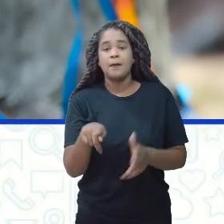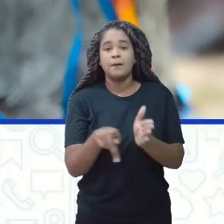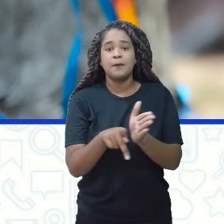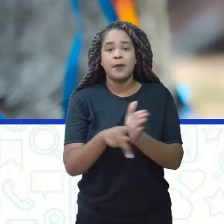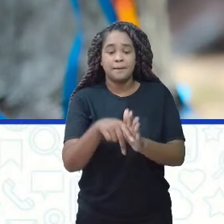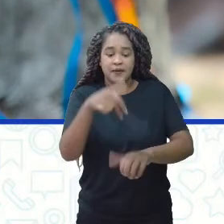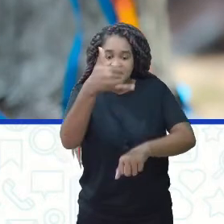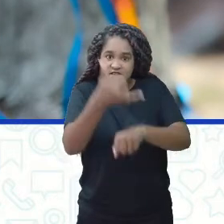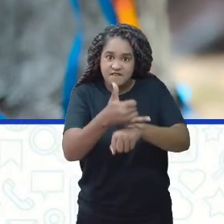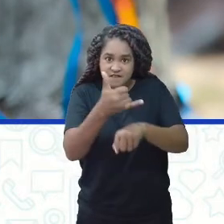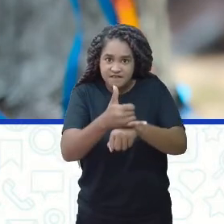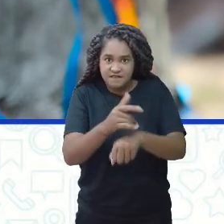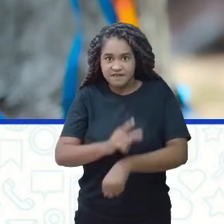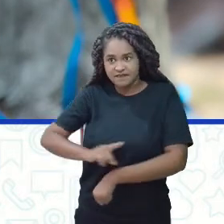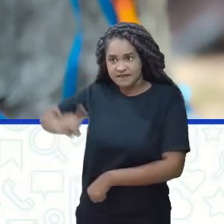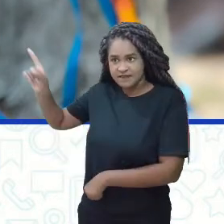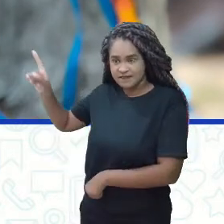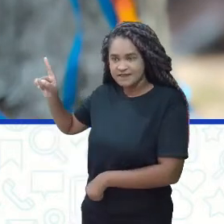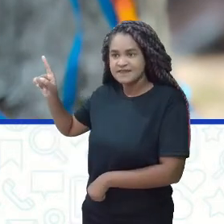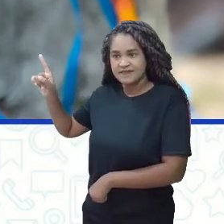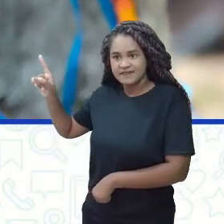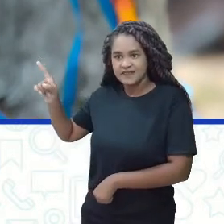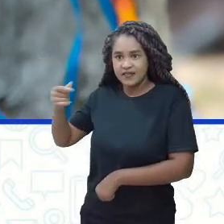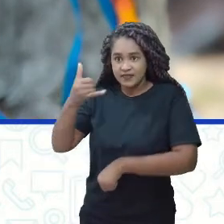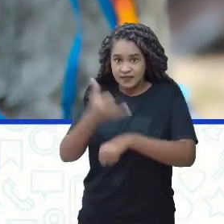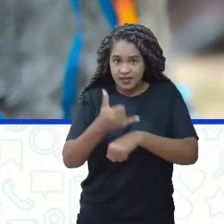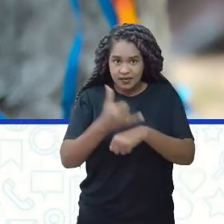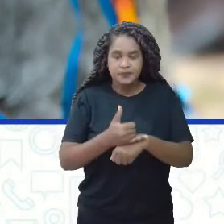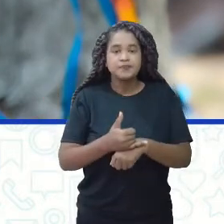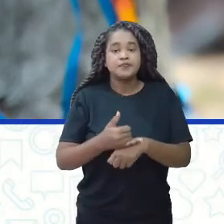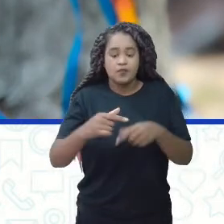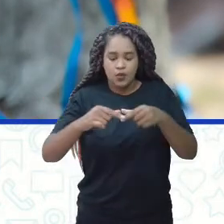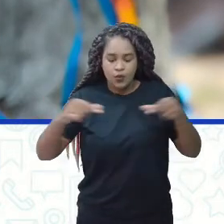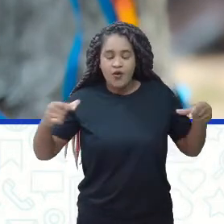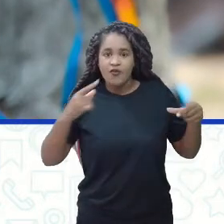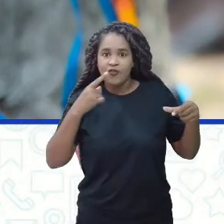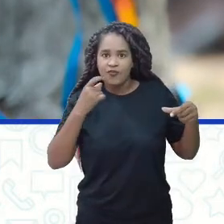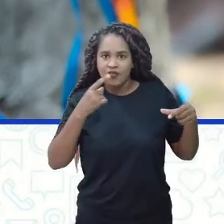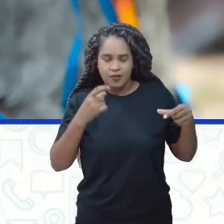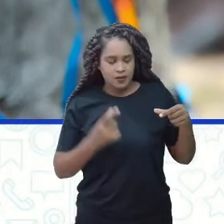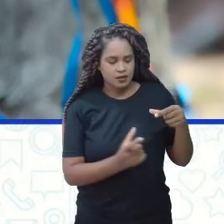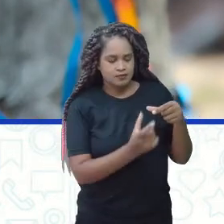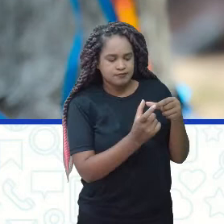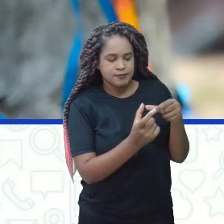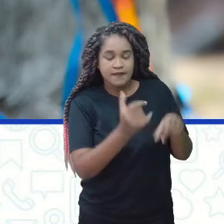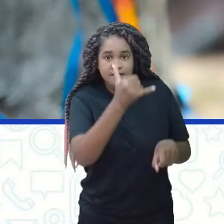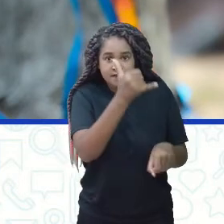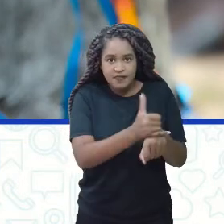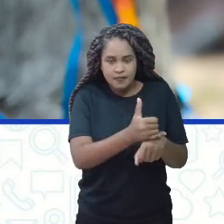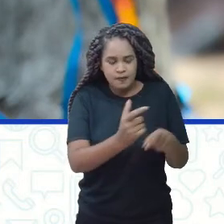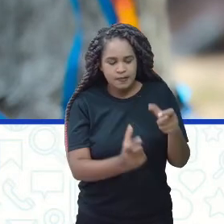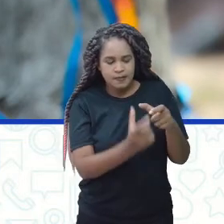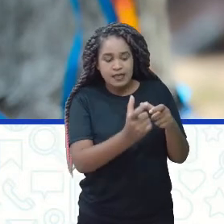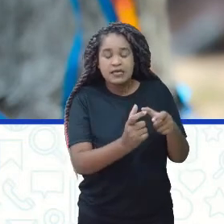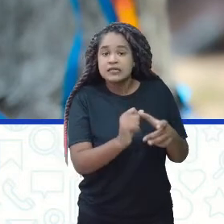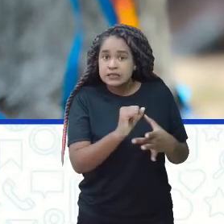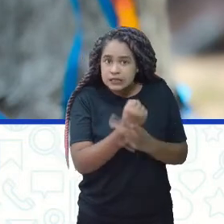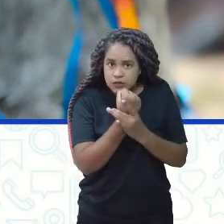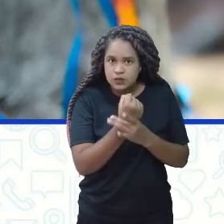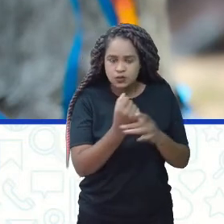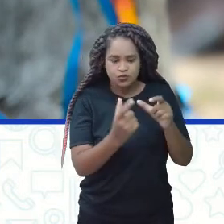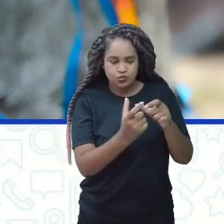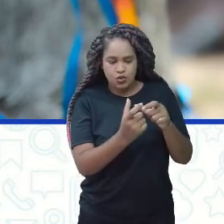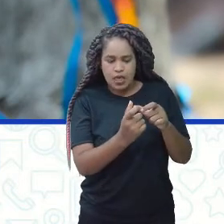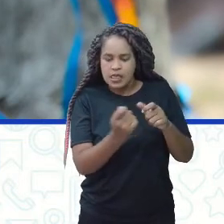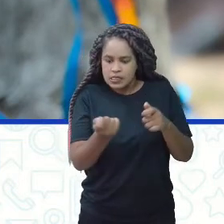vendo nessa fita vermelha aí. Esse ferrinho é a catraca, que segura a fita e que faz aquela